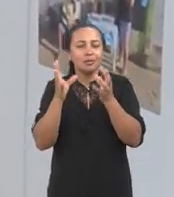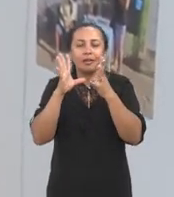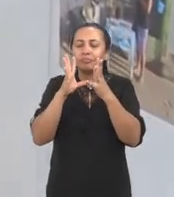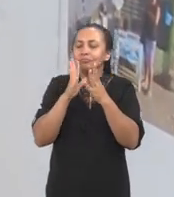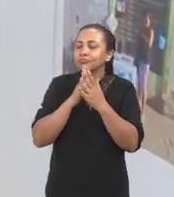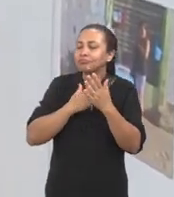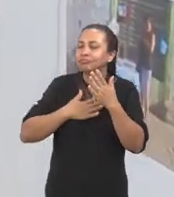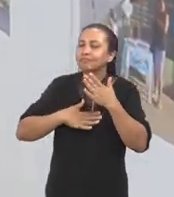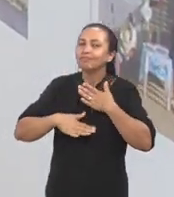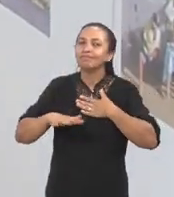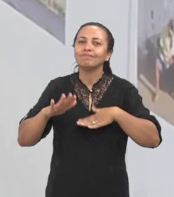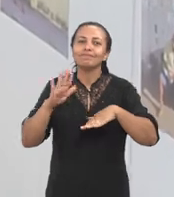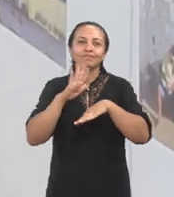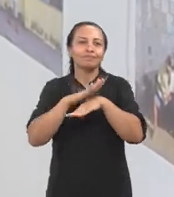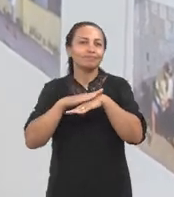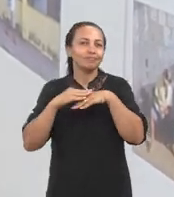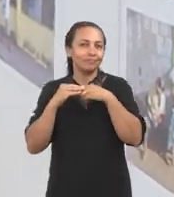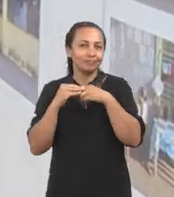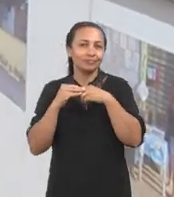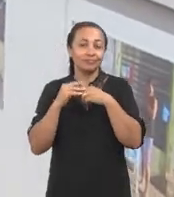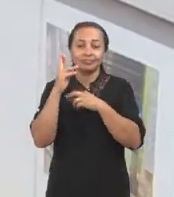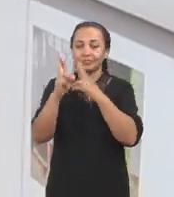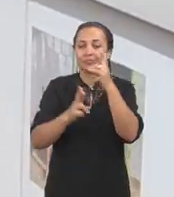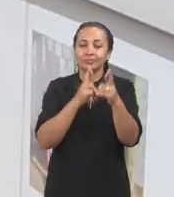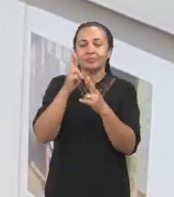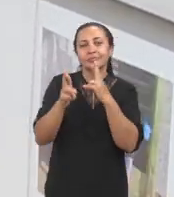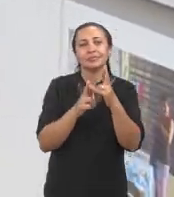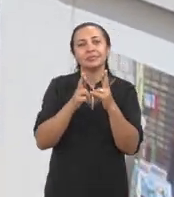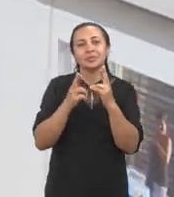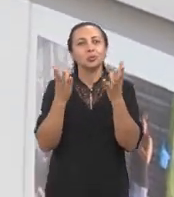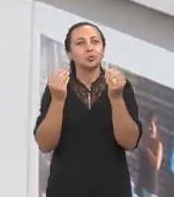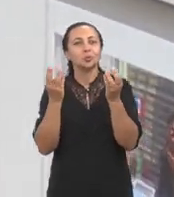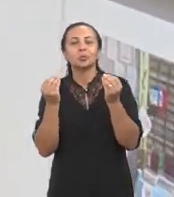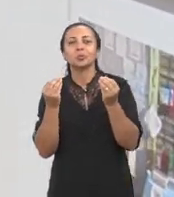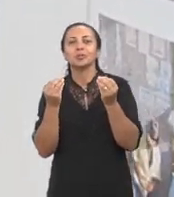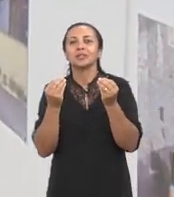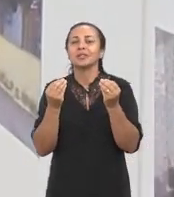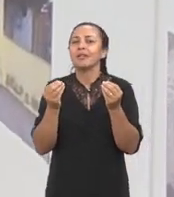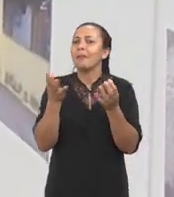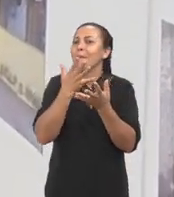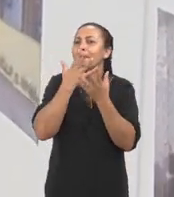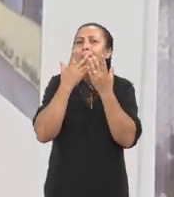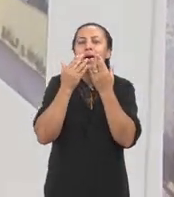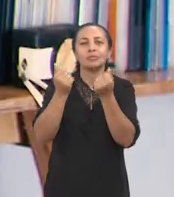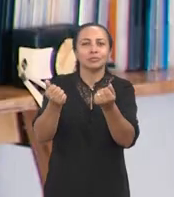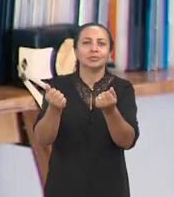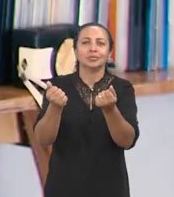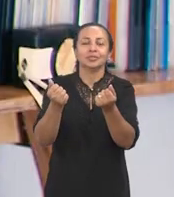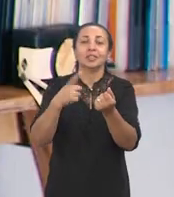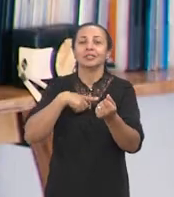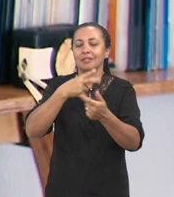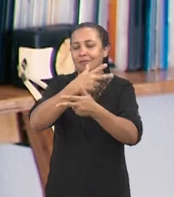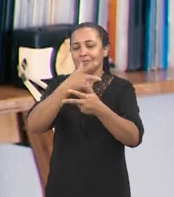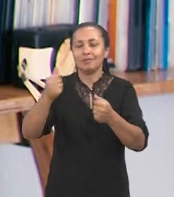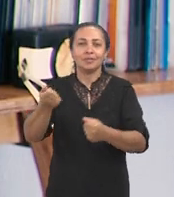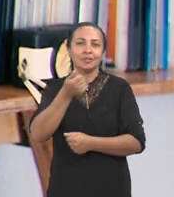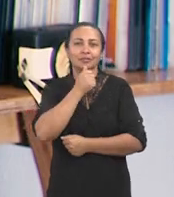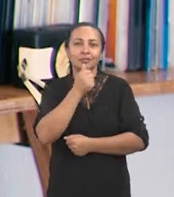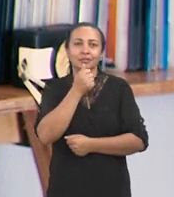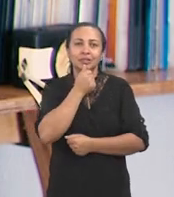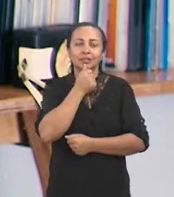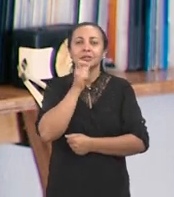ao mesmo tempo é uma é uma relação tão tão linda e tal vários